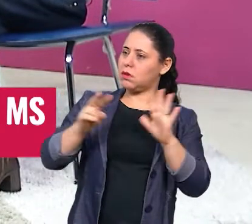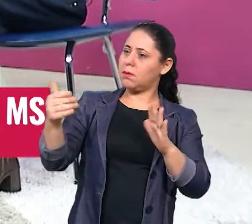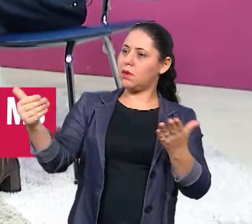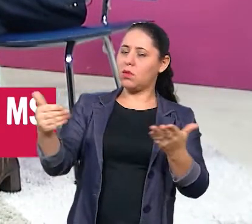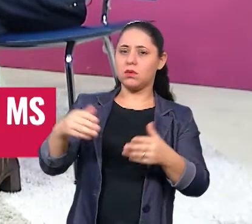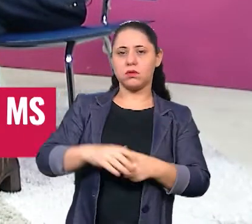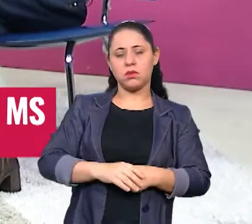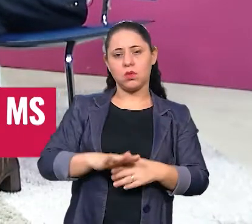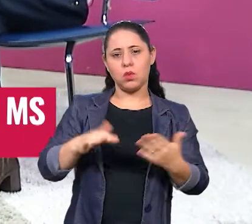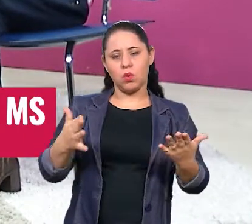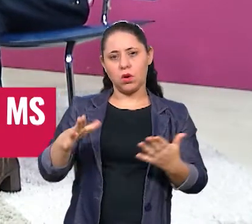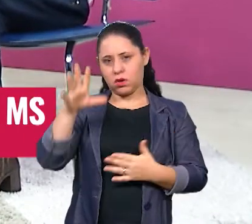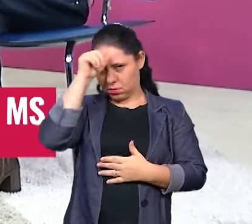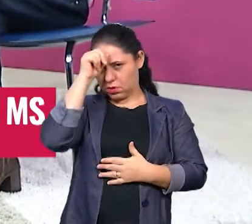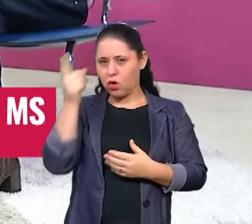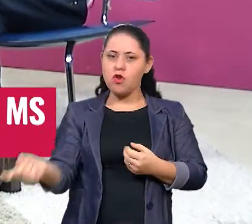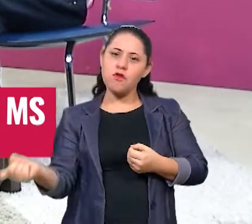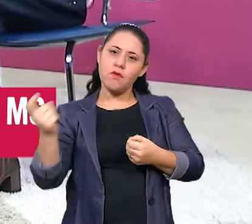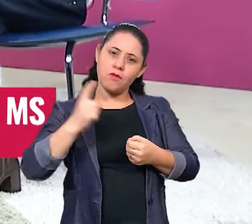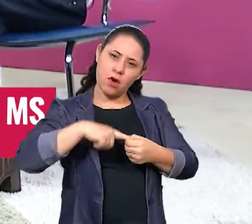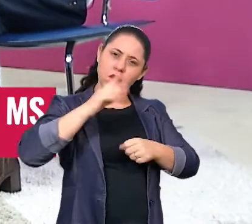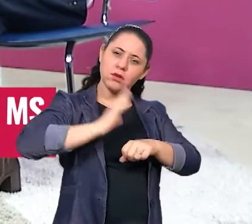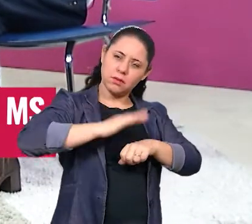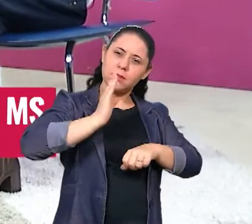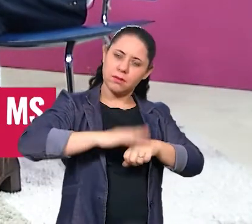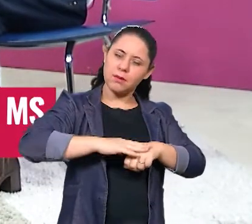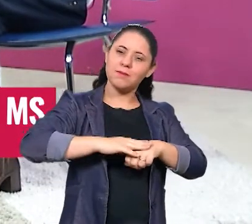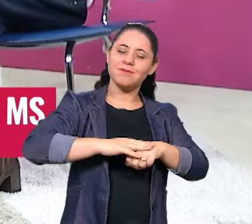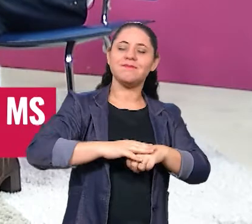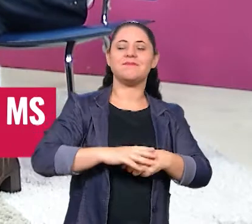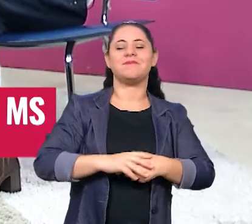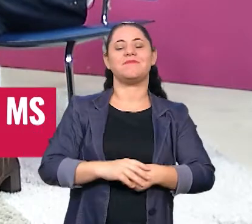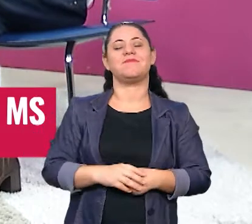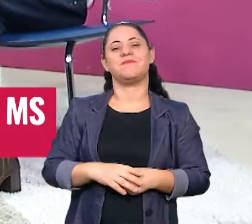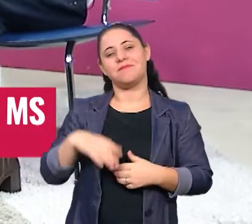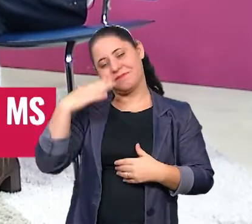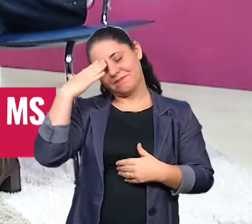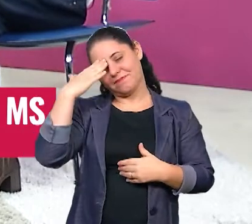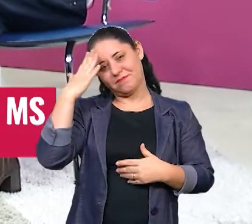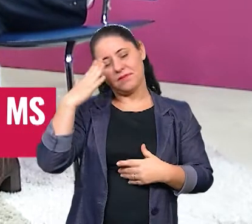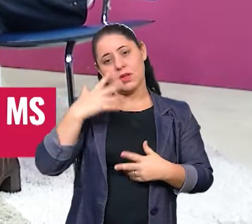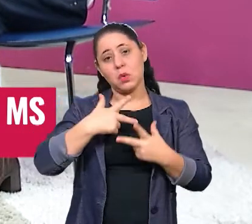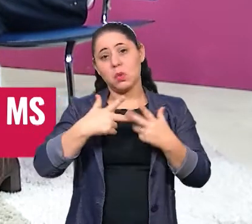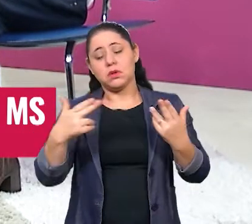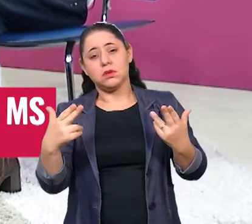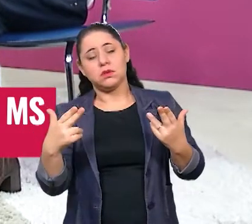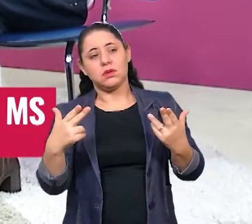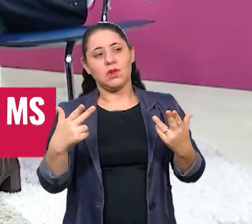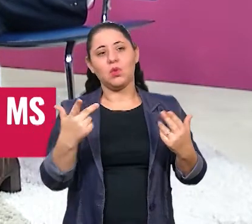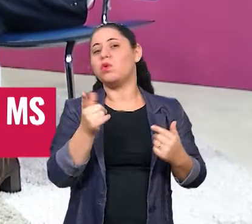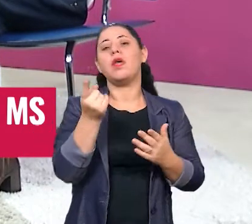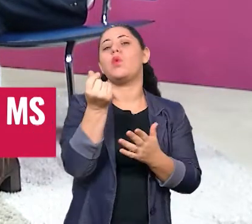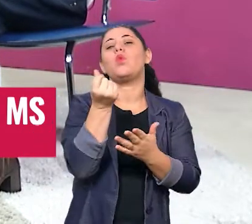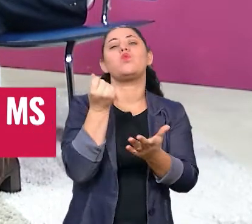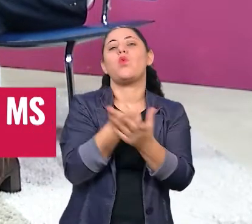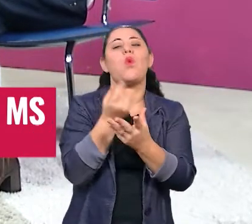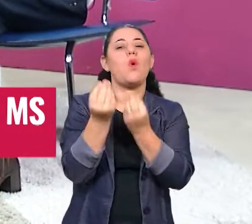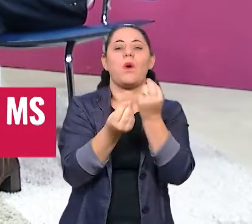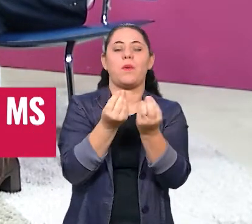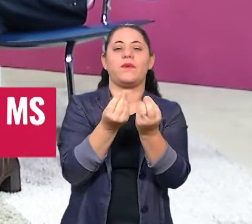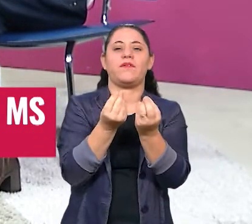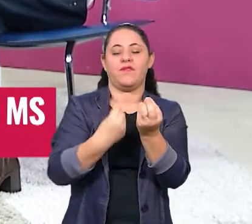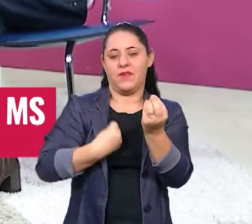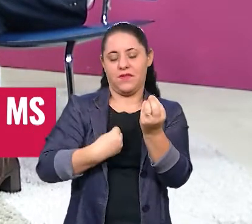de novo. Obrigada. Então, assim, são coisas que não tem preço, do que nós vivenciamos ali. Mas eu acho que de